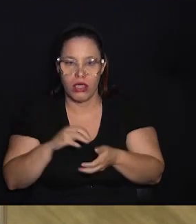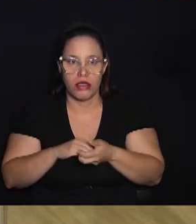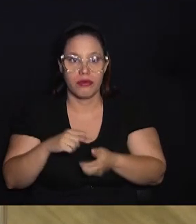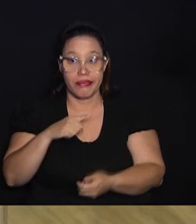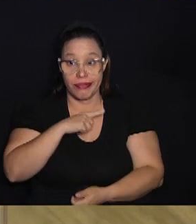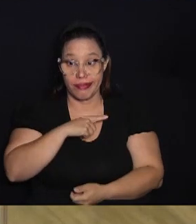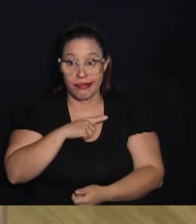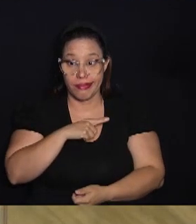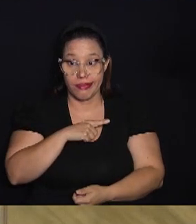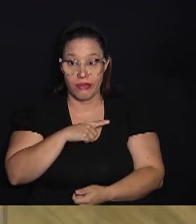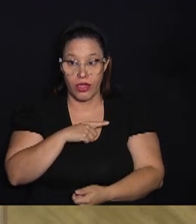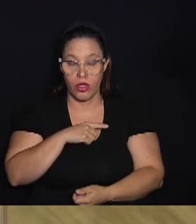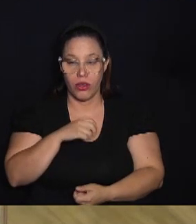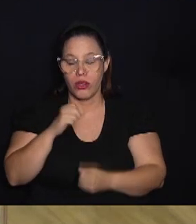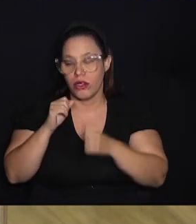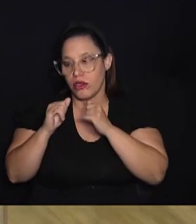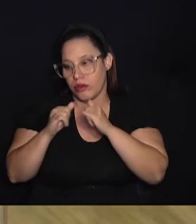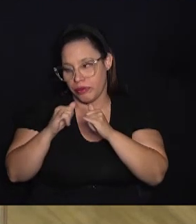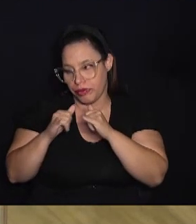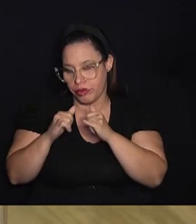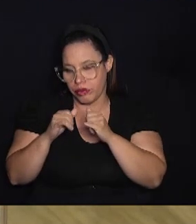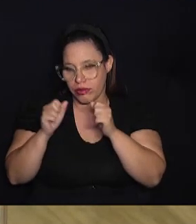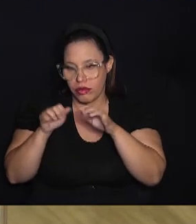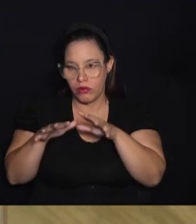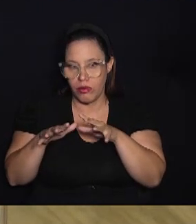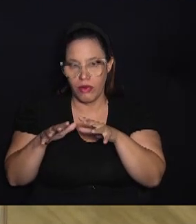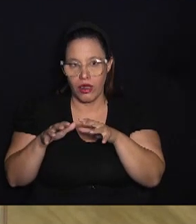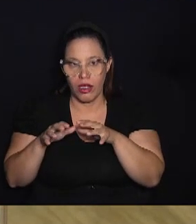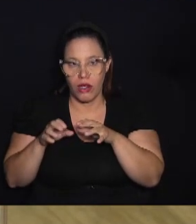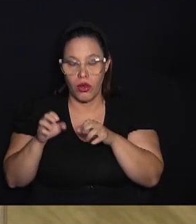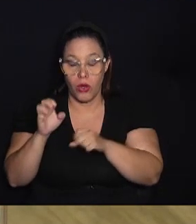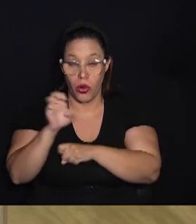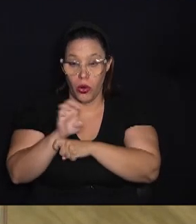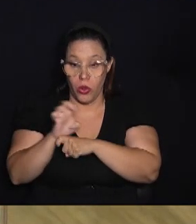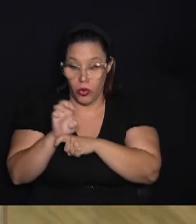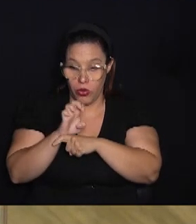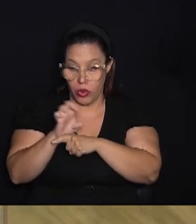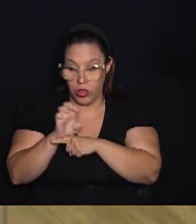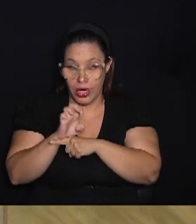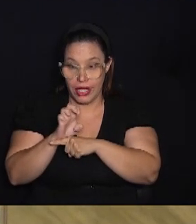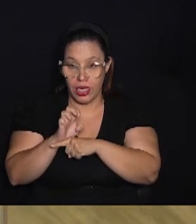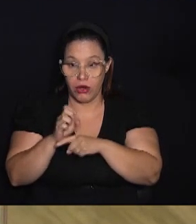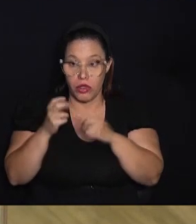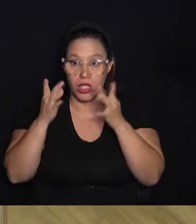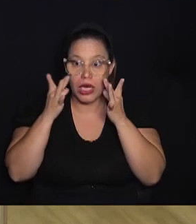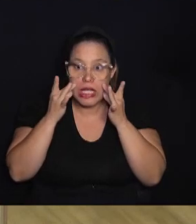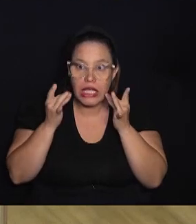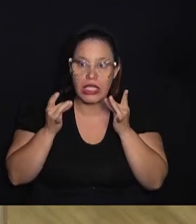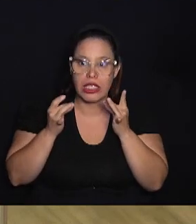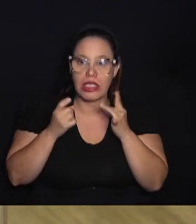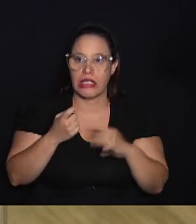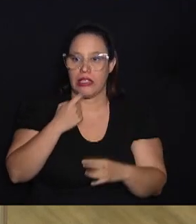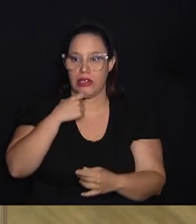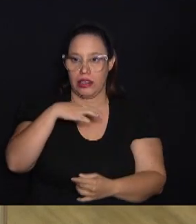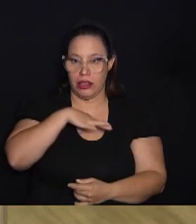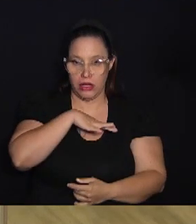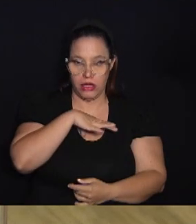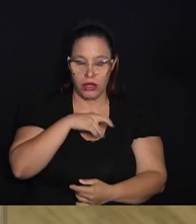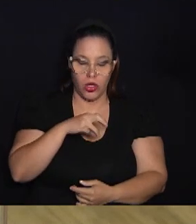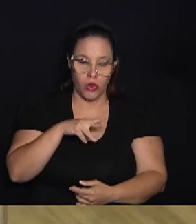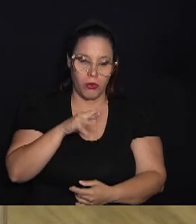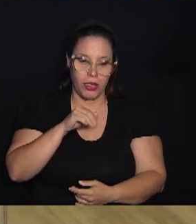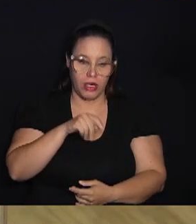é uma informação é um estado de atenção paraa umidade relativa do ar aqui da cidade de Campinas tá